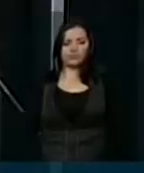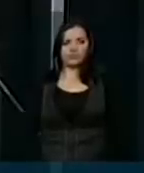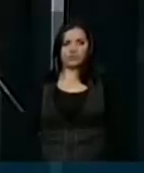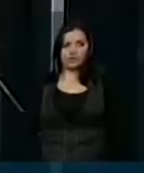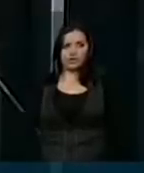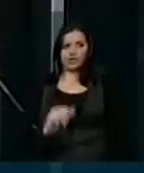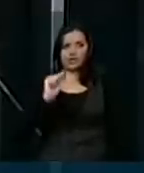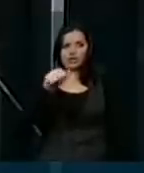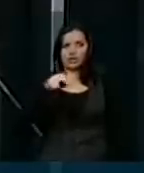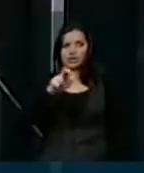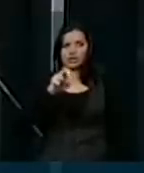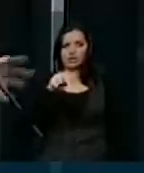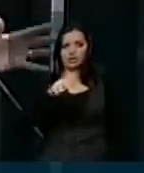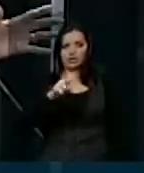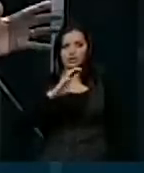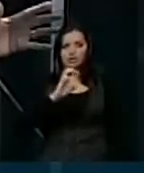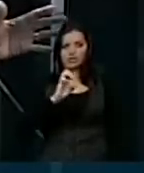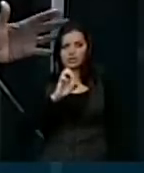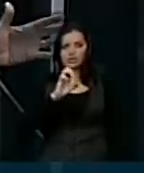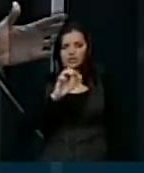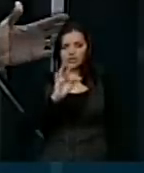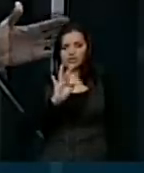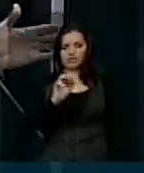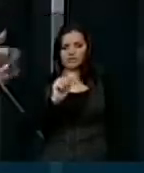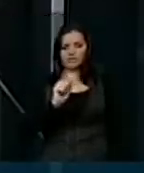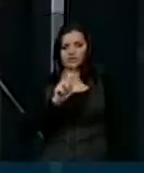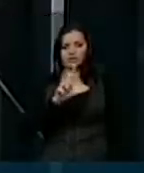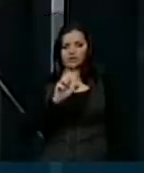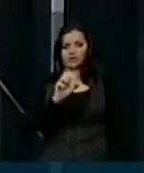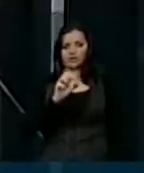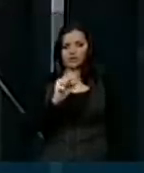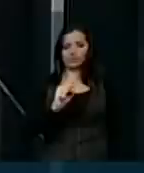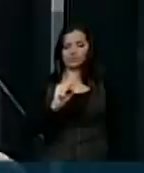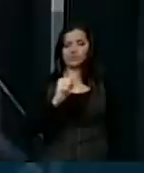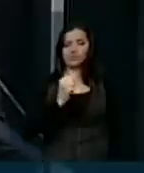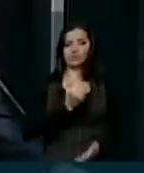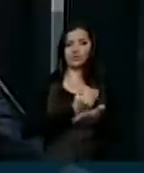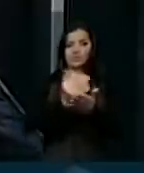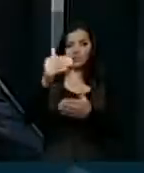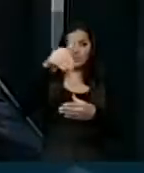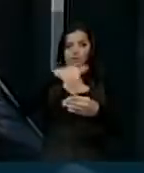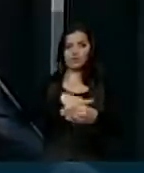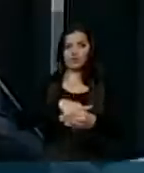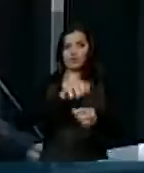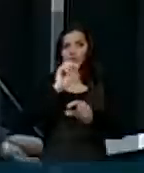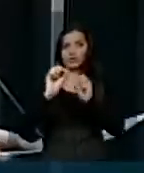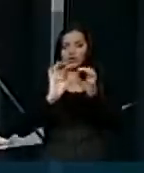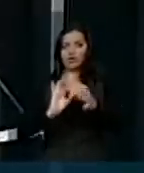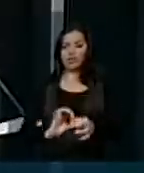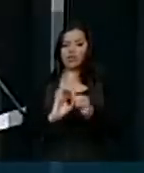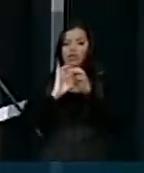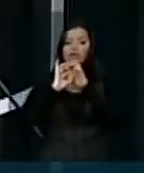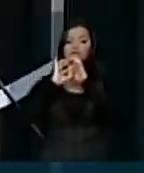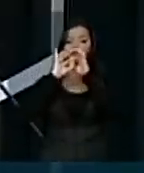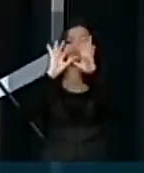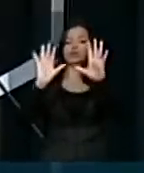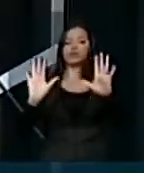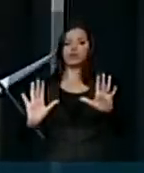os anencéfalos. Ele começa o seu voto falando sobre a laicidade do Estado,